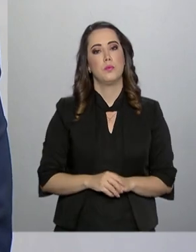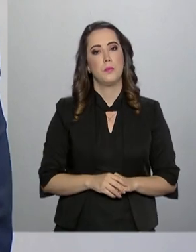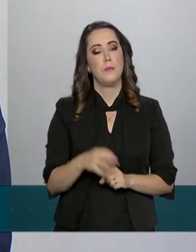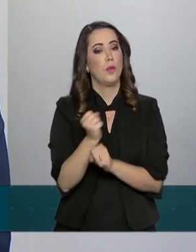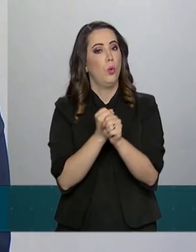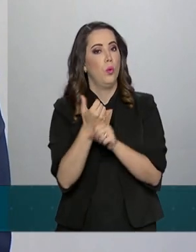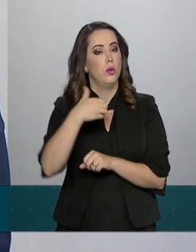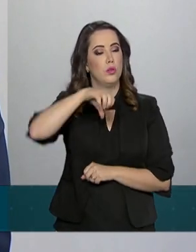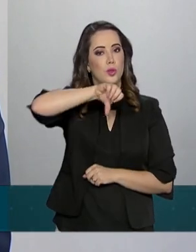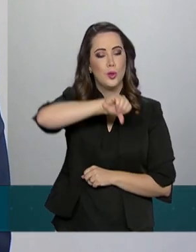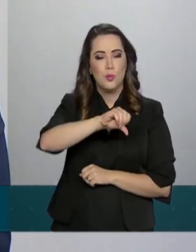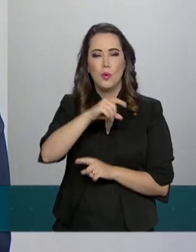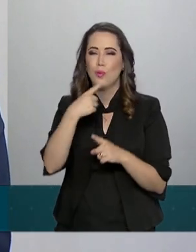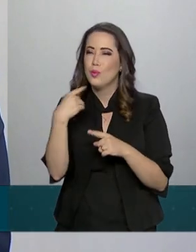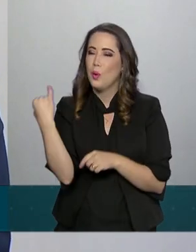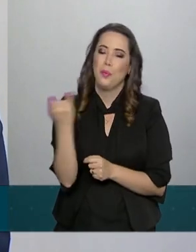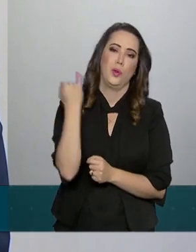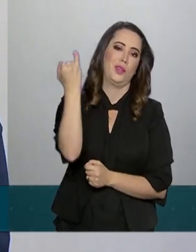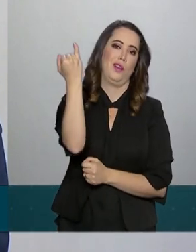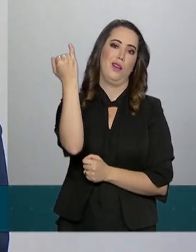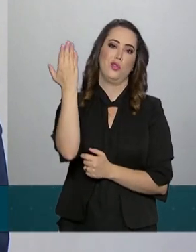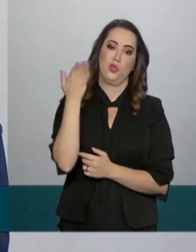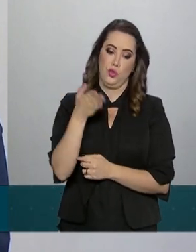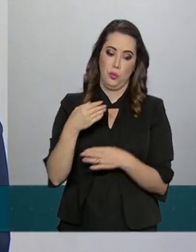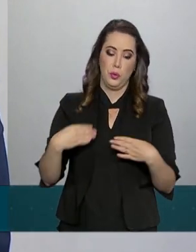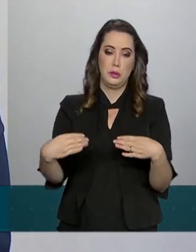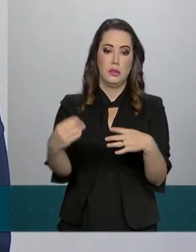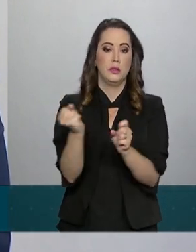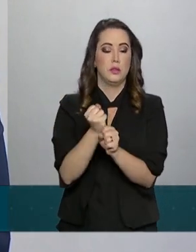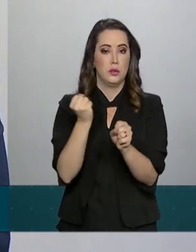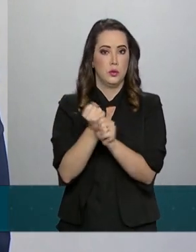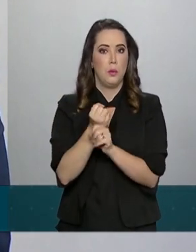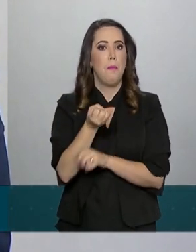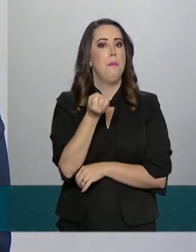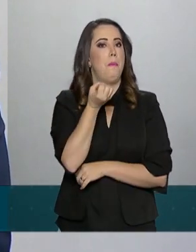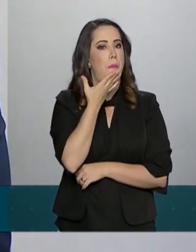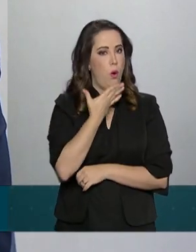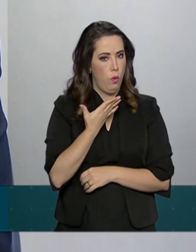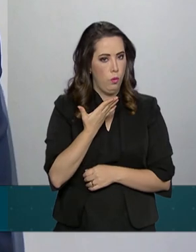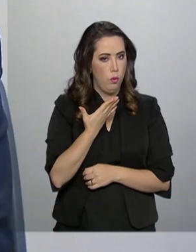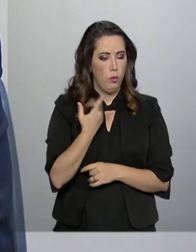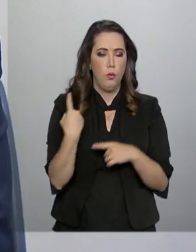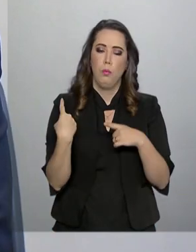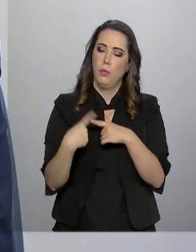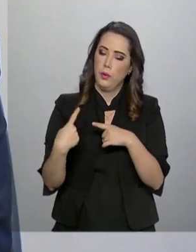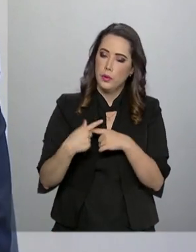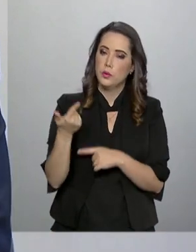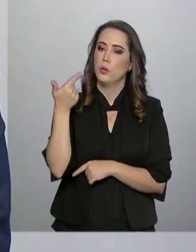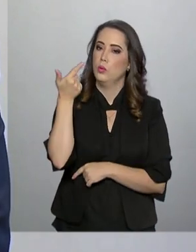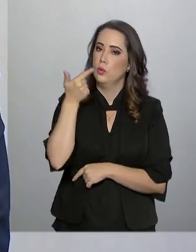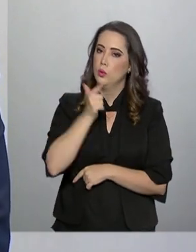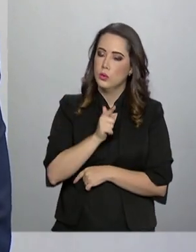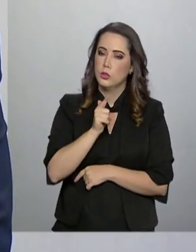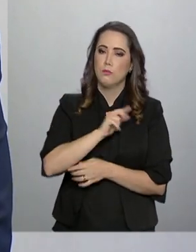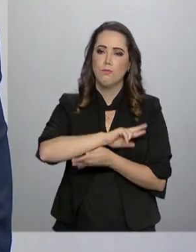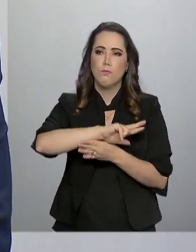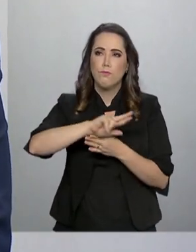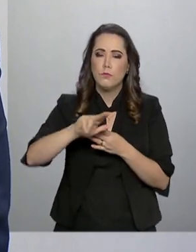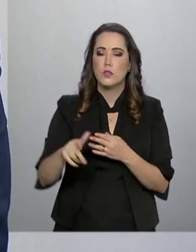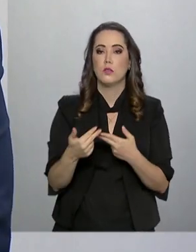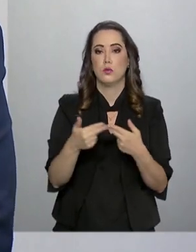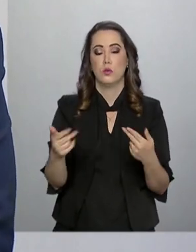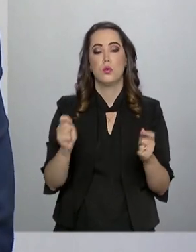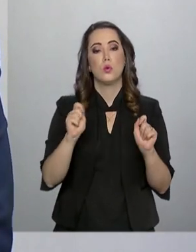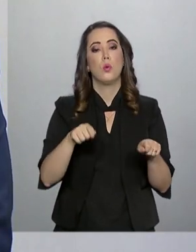2019 foi interessante demais para o Ministério da Infraestrutura. Foi um ano bom para a infraestrutura, um ano de realizações, onde a gente